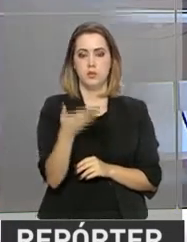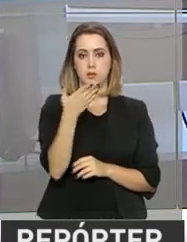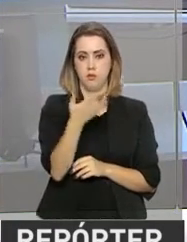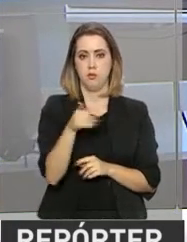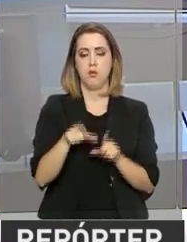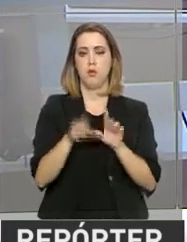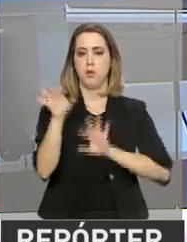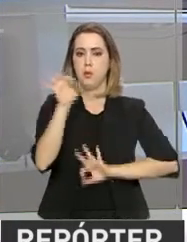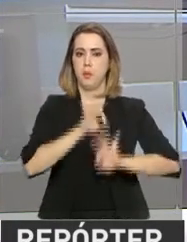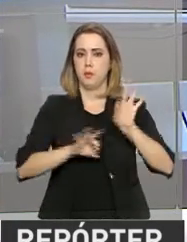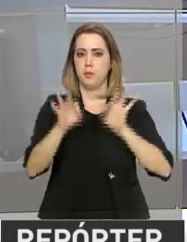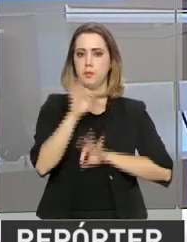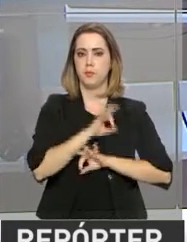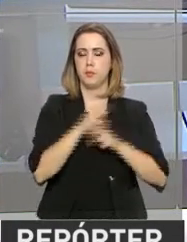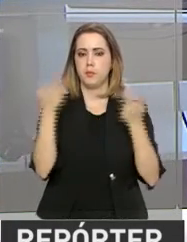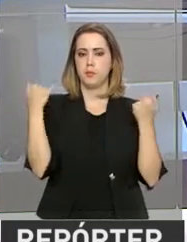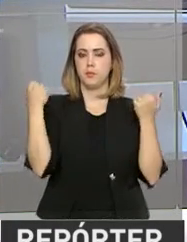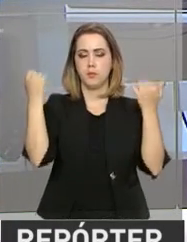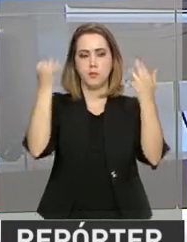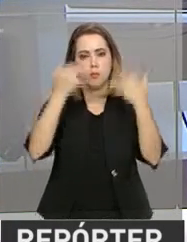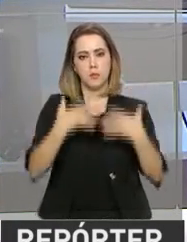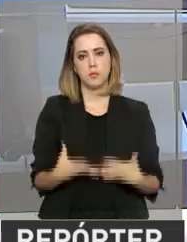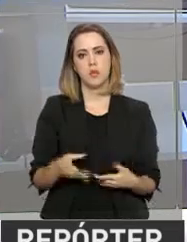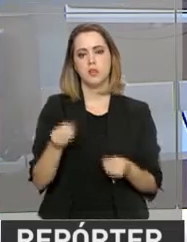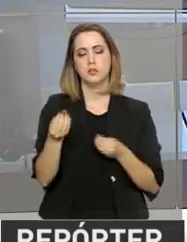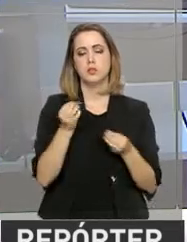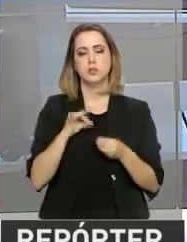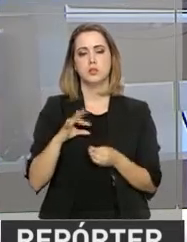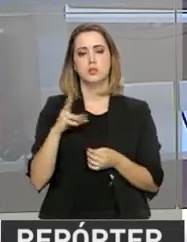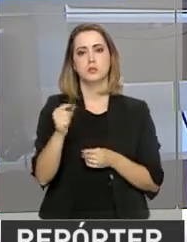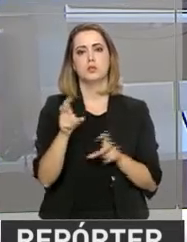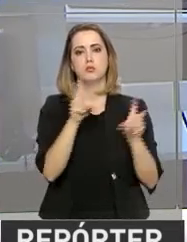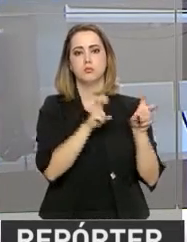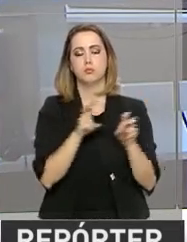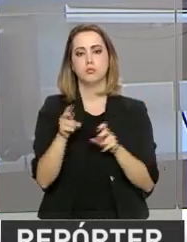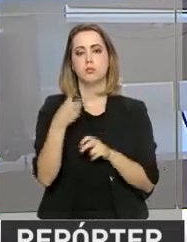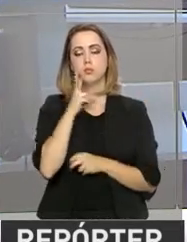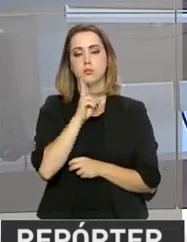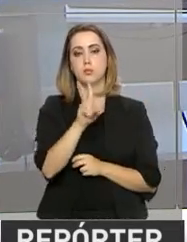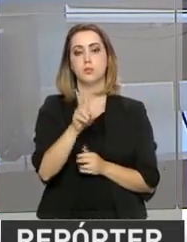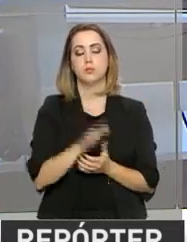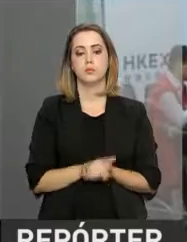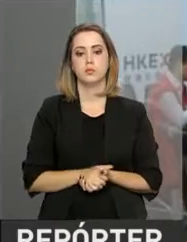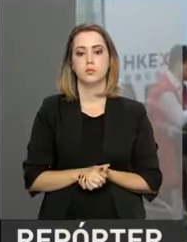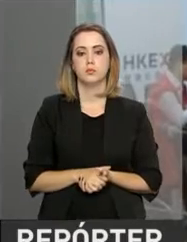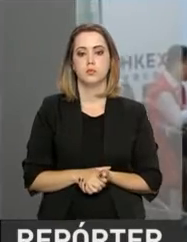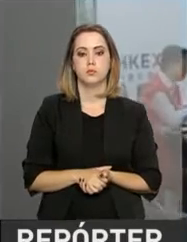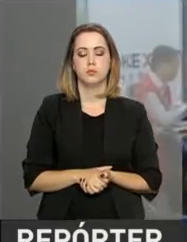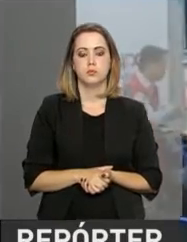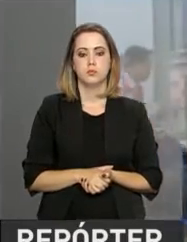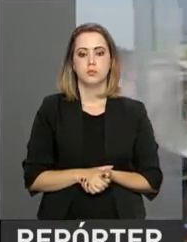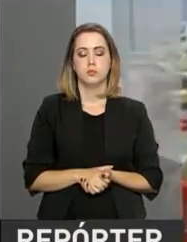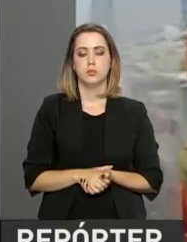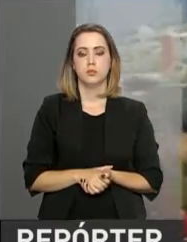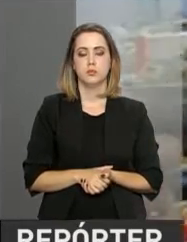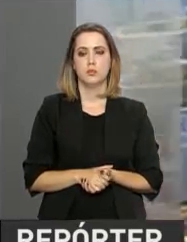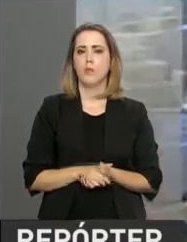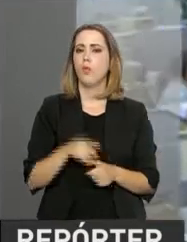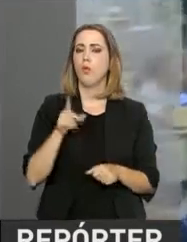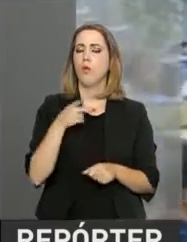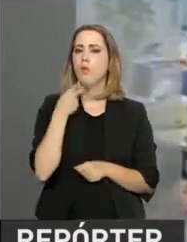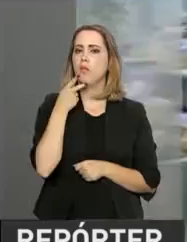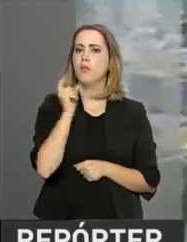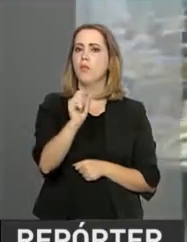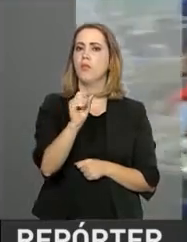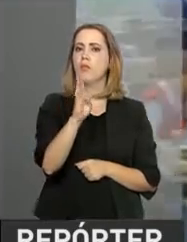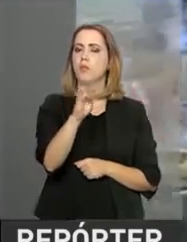agora, preparou uma reportagem especial para explicar todo esse contexto. Vamos acompanhar. Quando se fala de